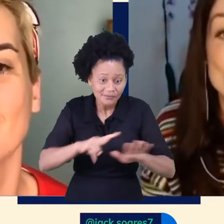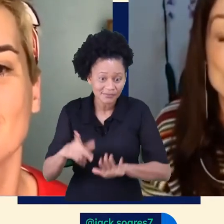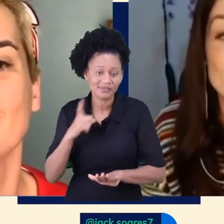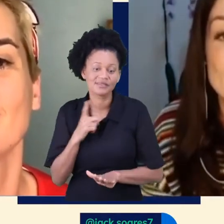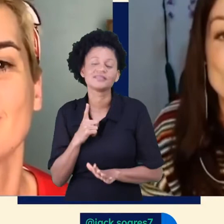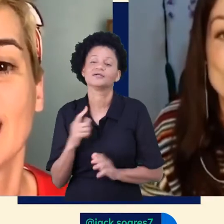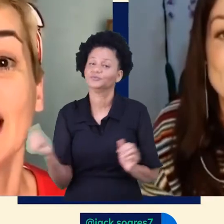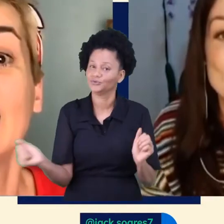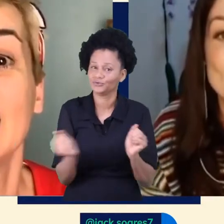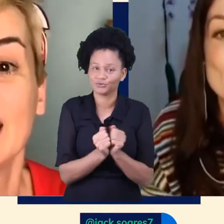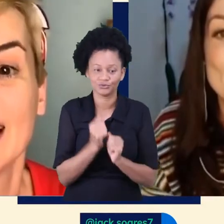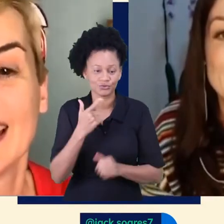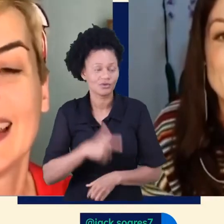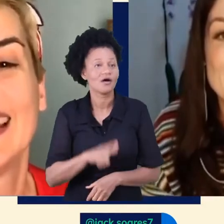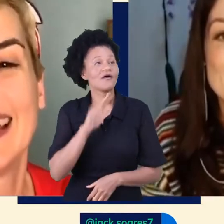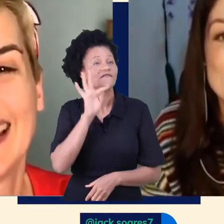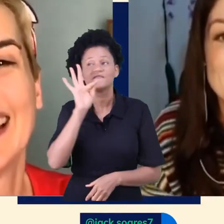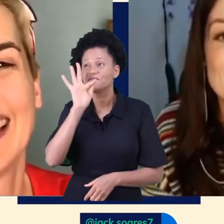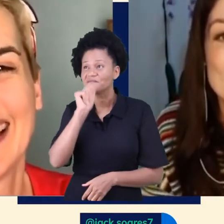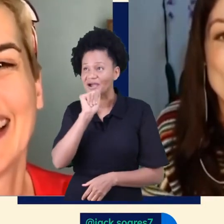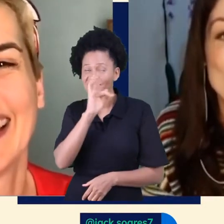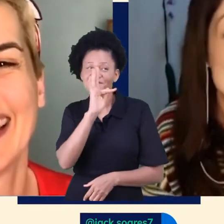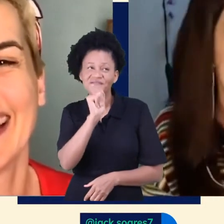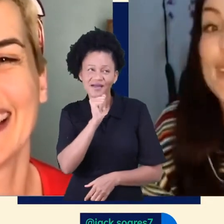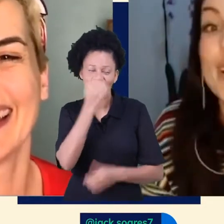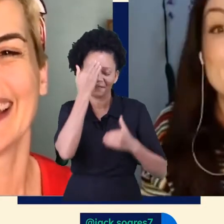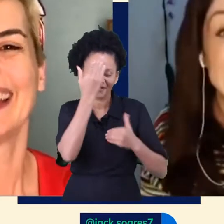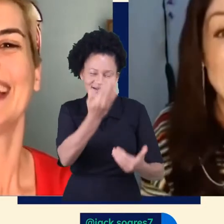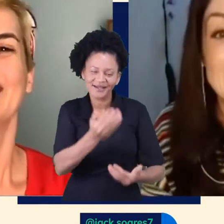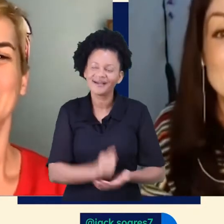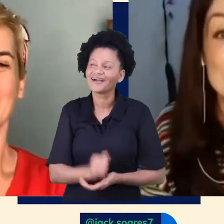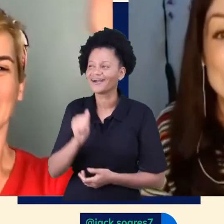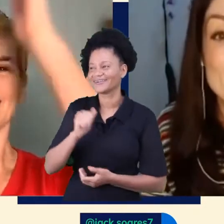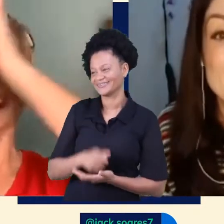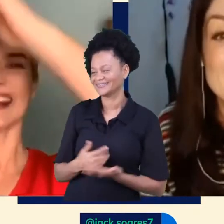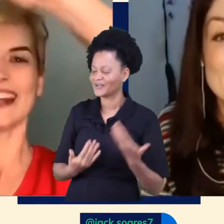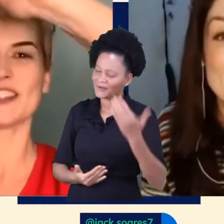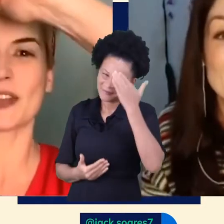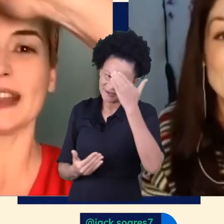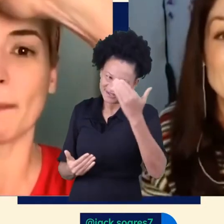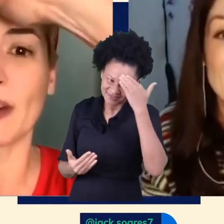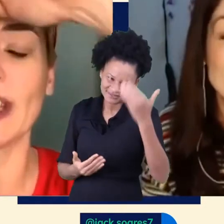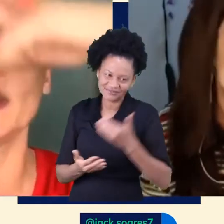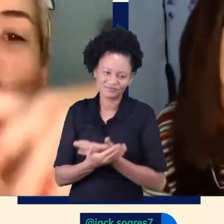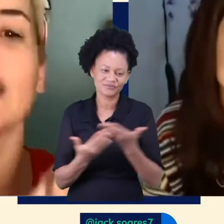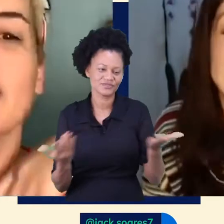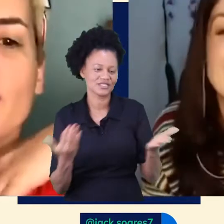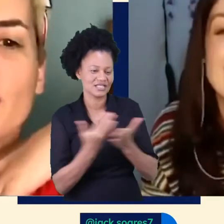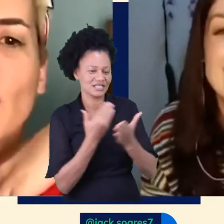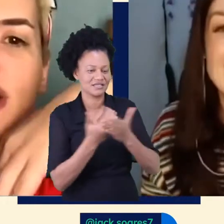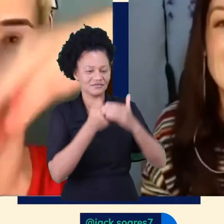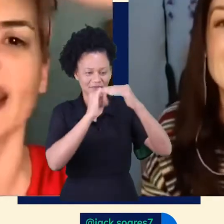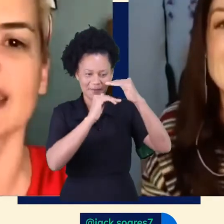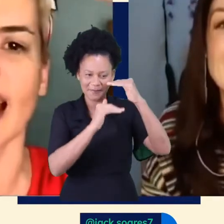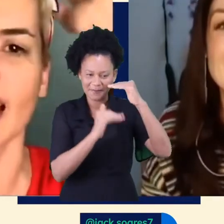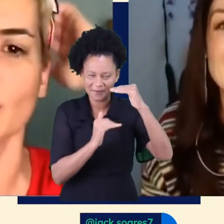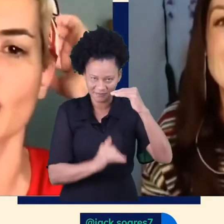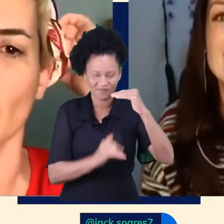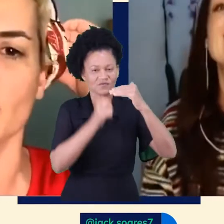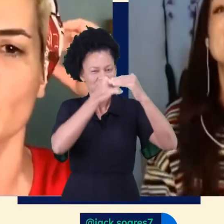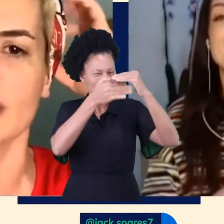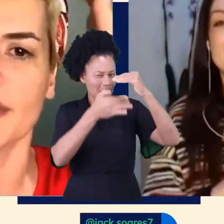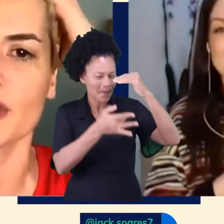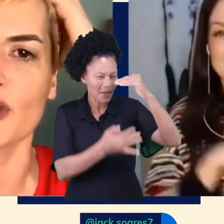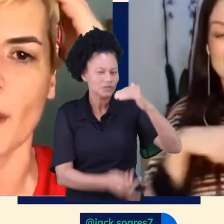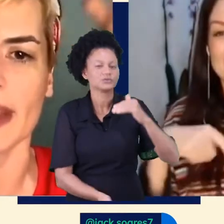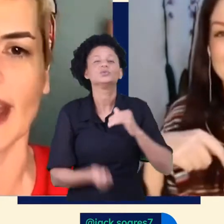vamos continuar falando sobre isso. Então, semana que vem estamos aqui de novo. Fafá, obrigada de novo por esse espaço, tá? Adoro estar aqui conversando com você.